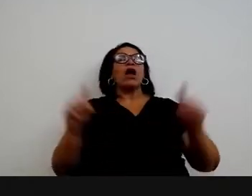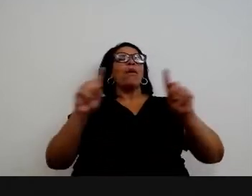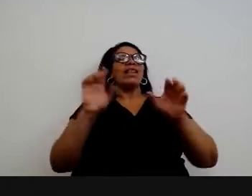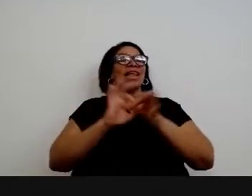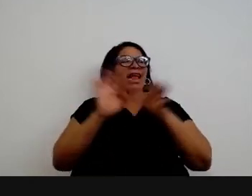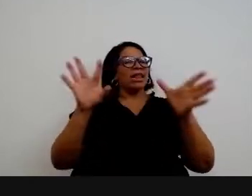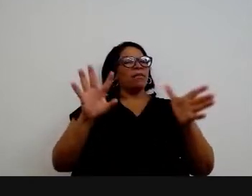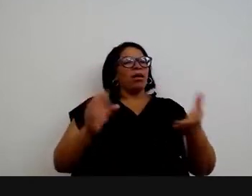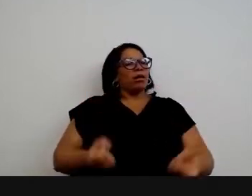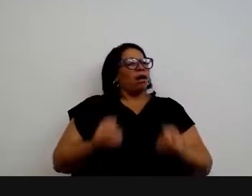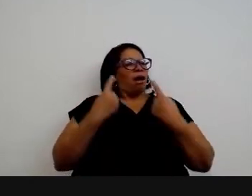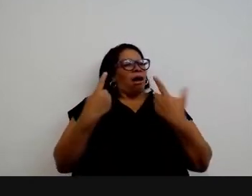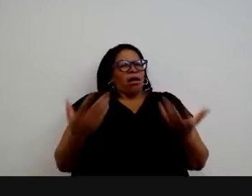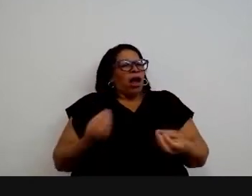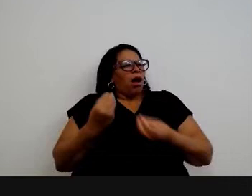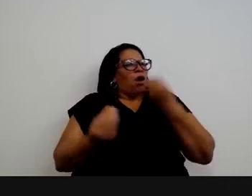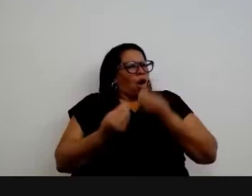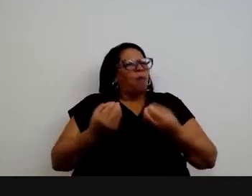estar promovendo